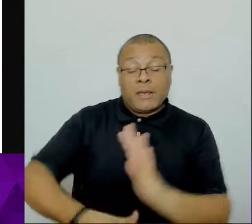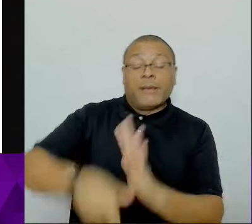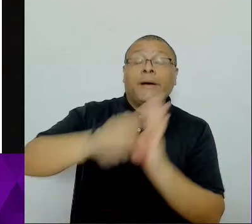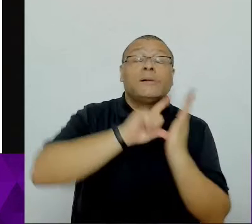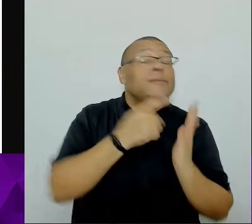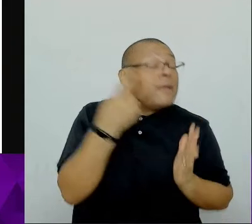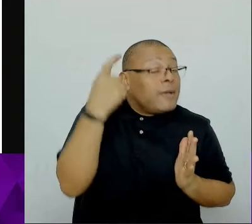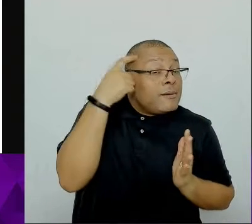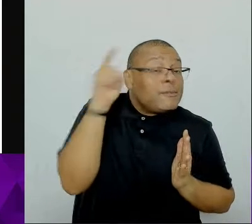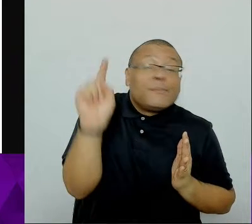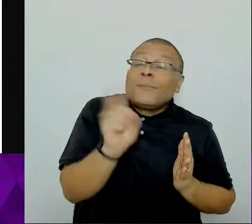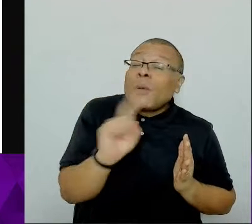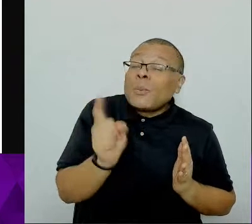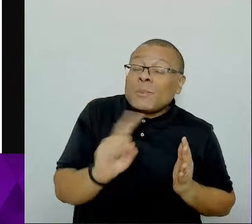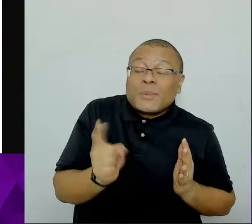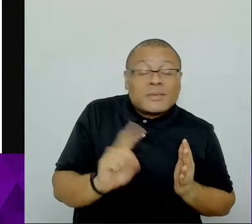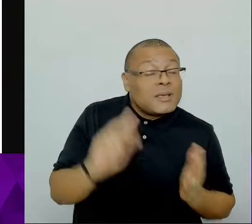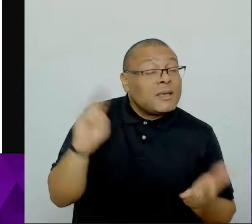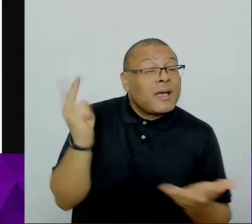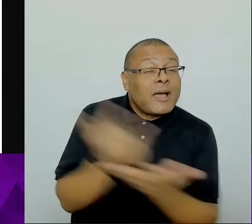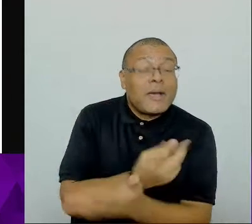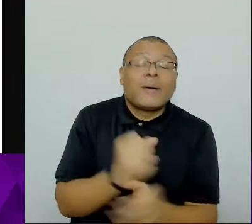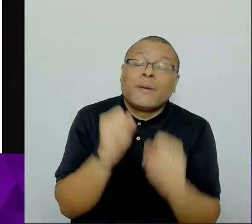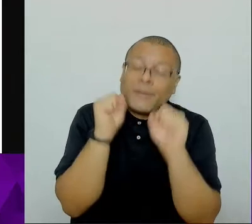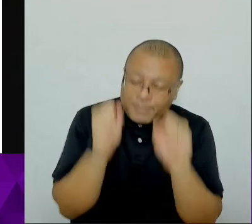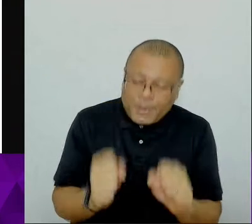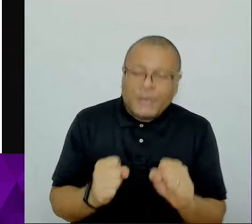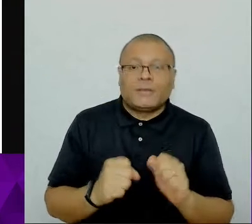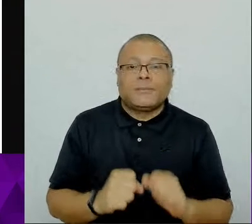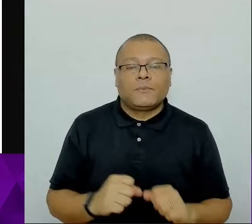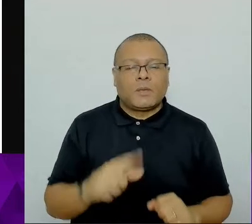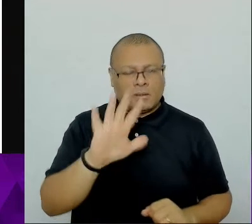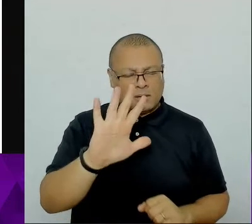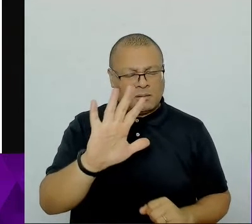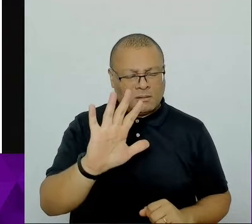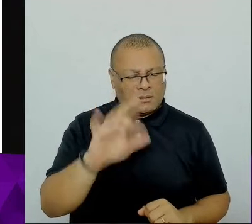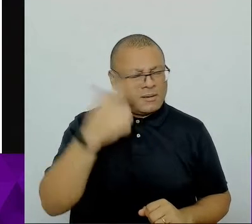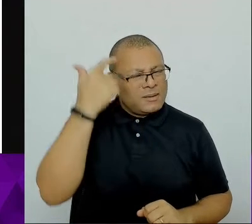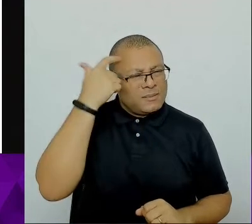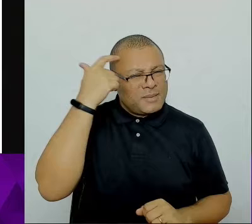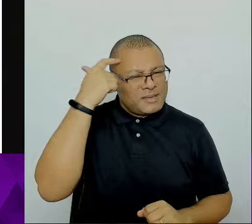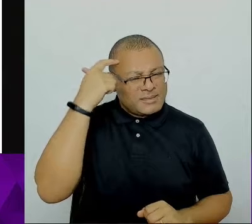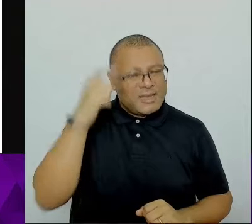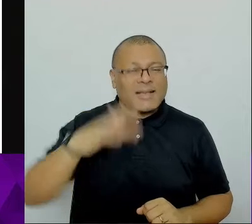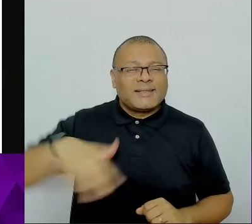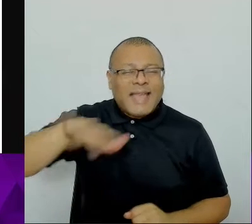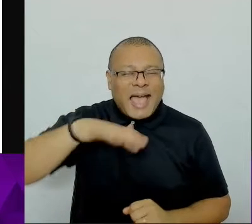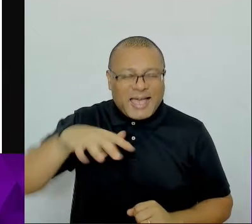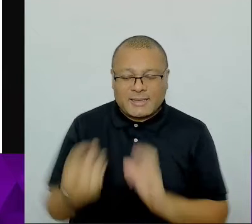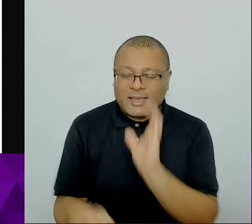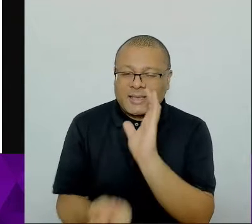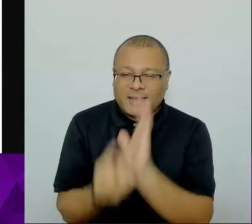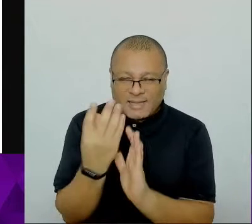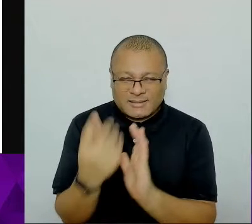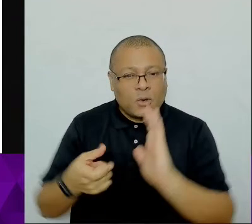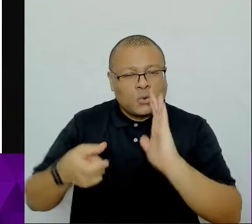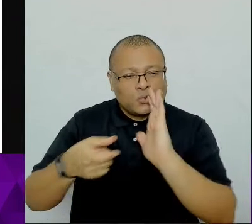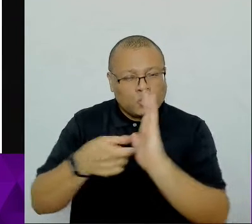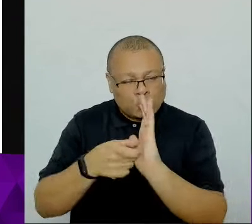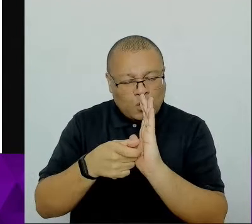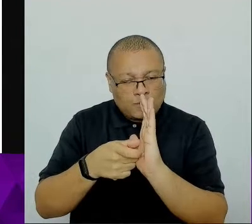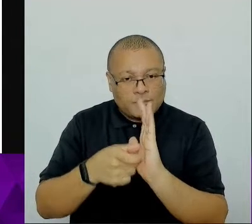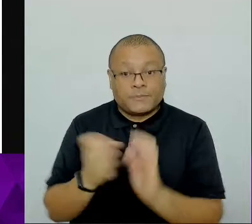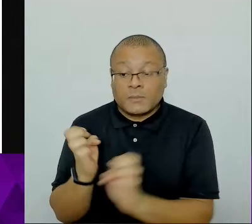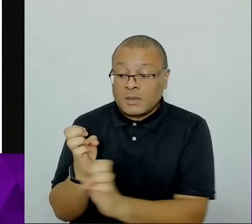lidar. E se a gente pegar nas ciências em torno do desenvolvimento do software, por exemplo, na engenharia